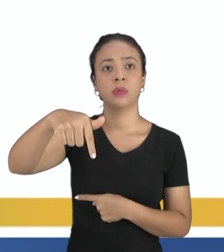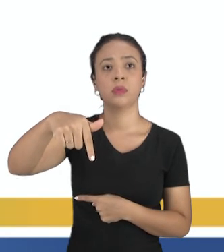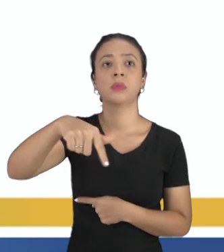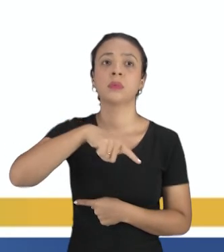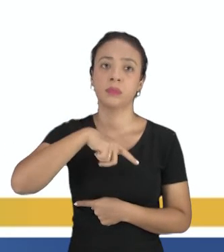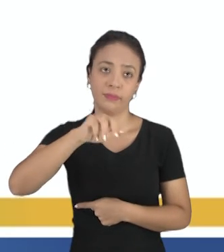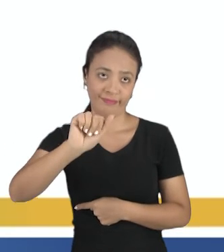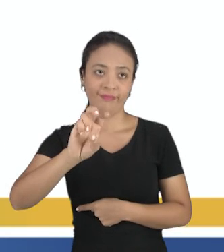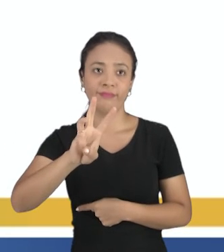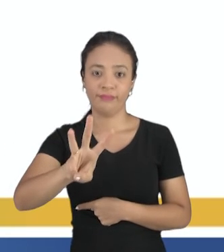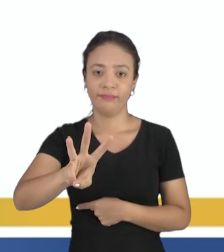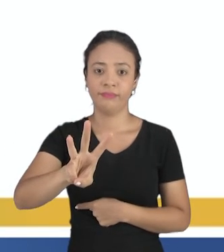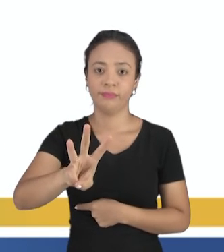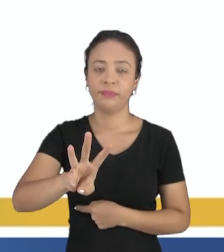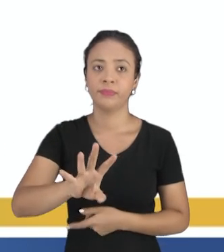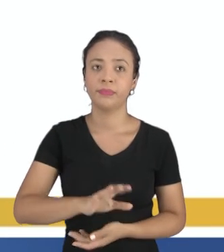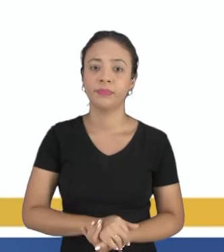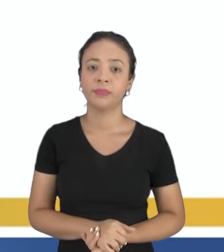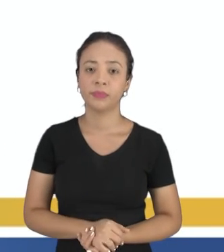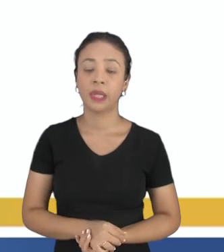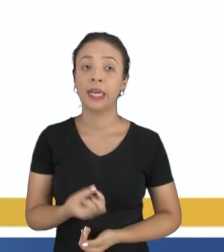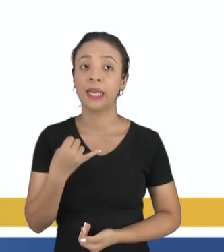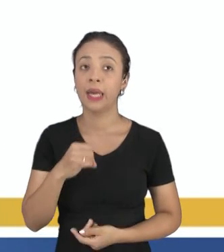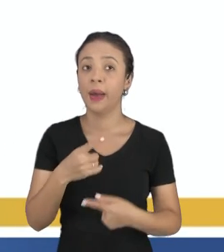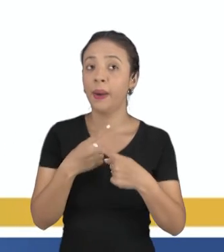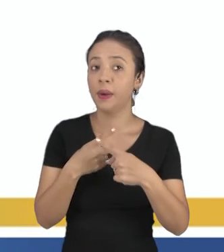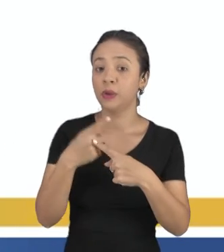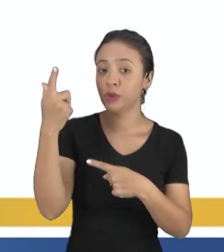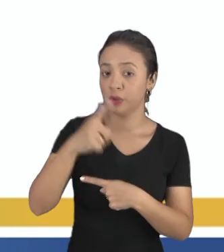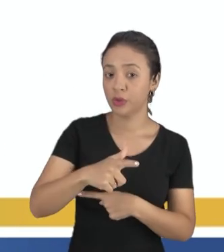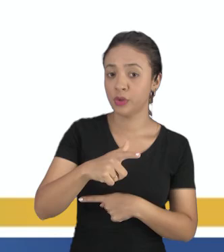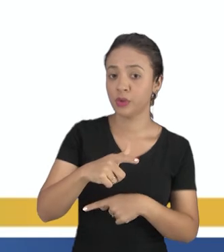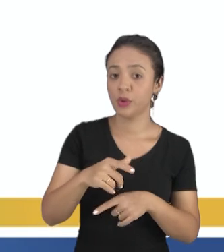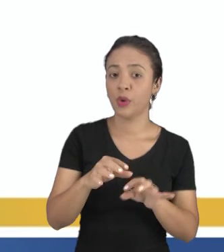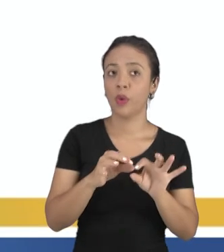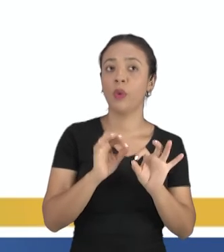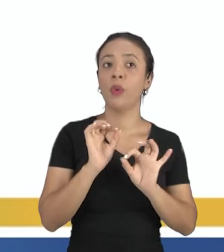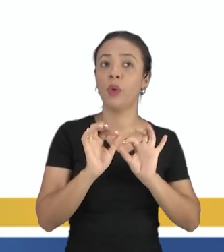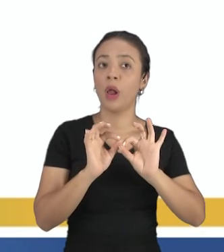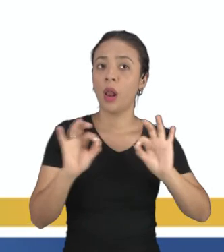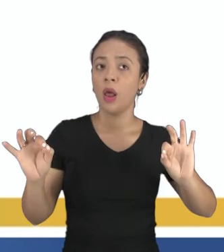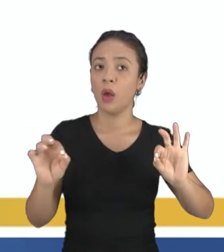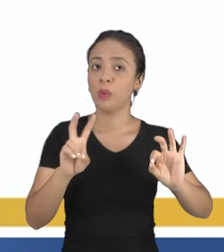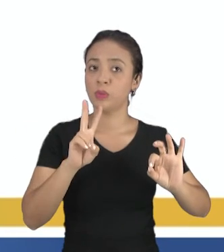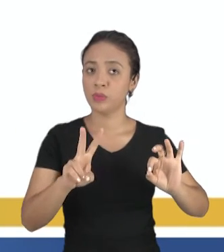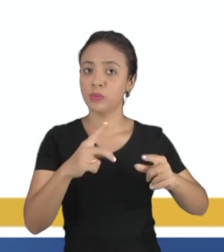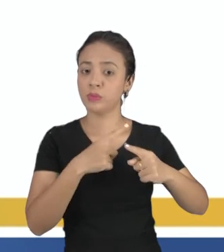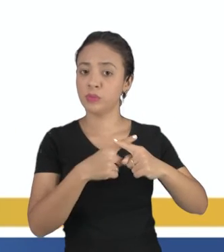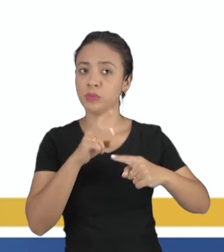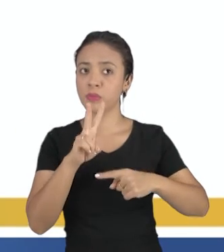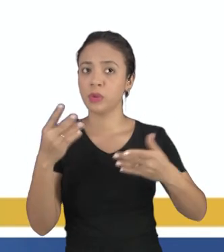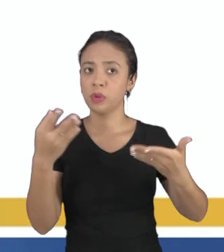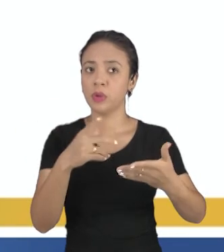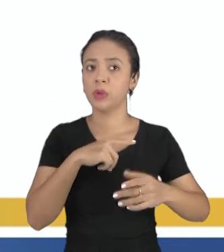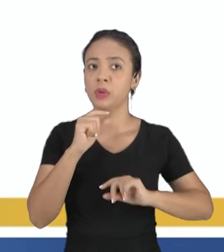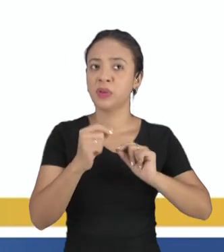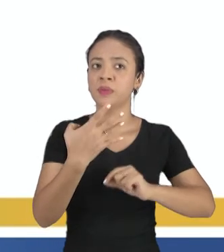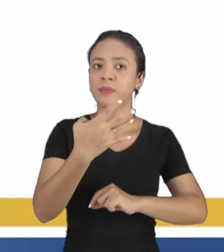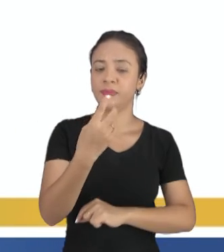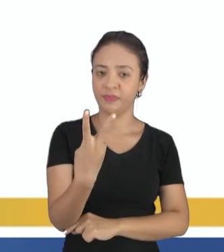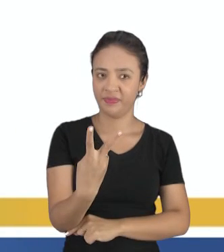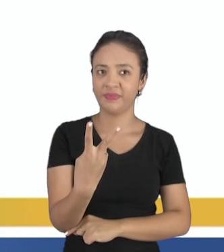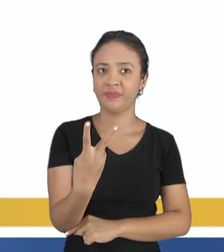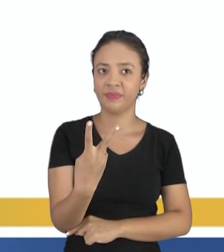o A3. E se eu multiplicar de novo a largura por 2, eu vou ter